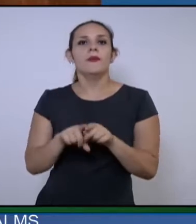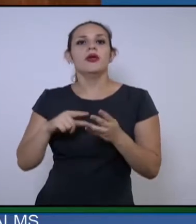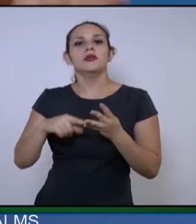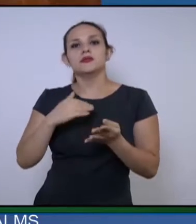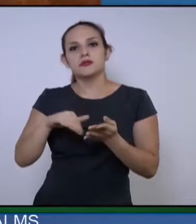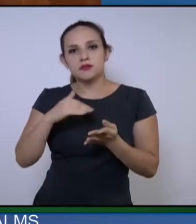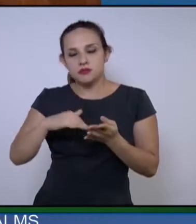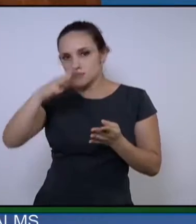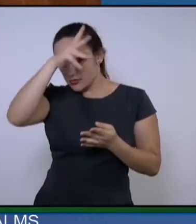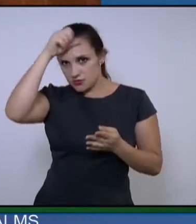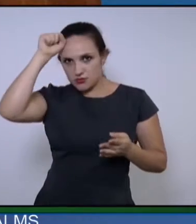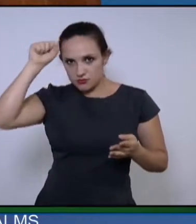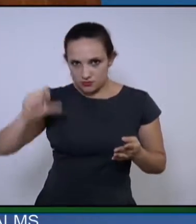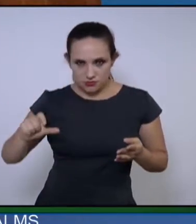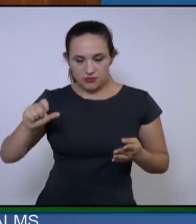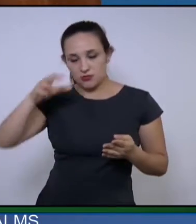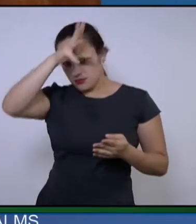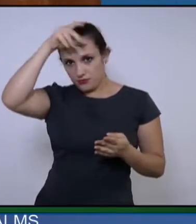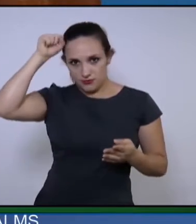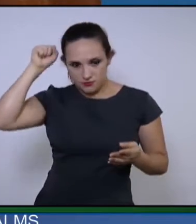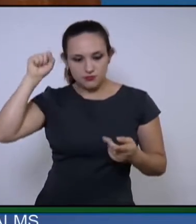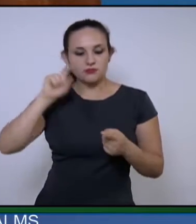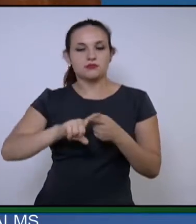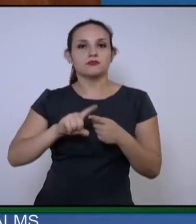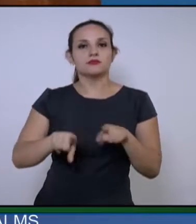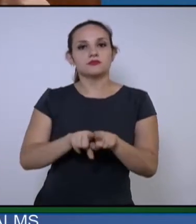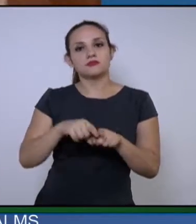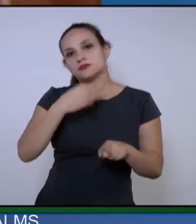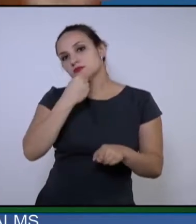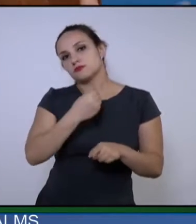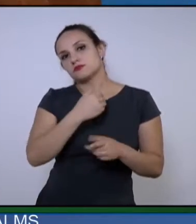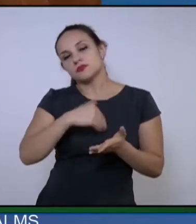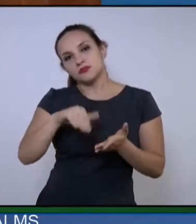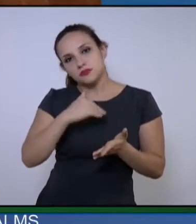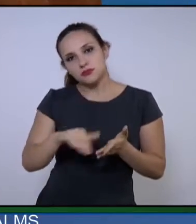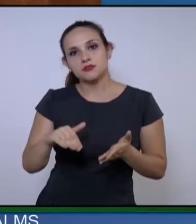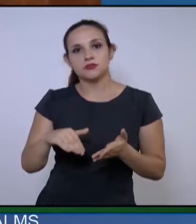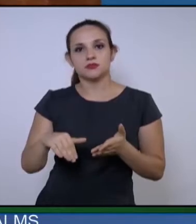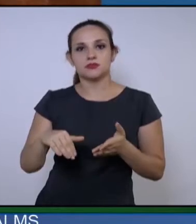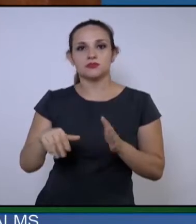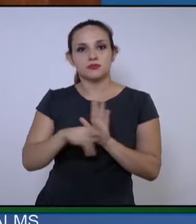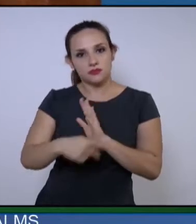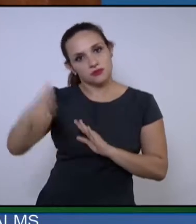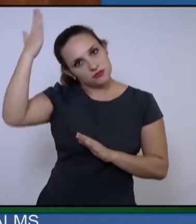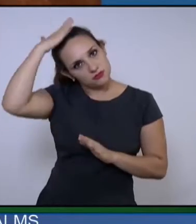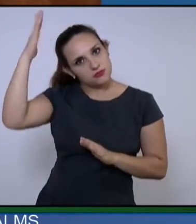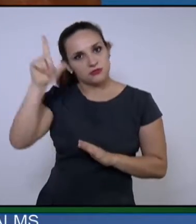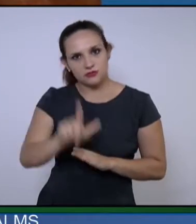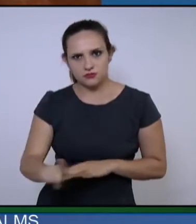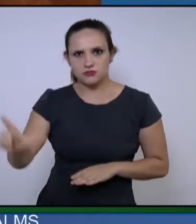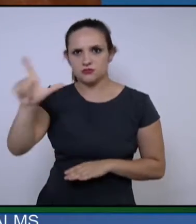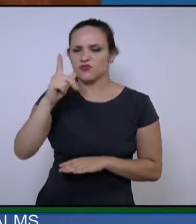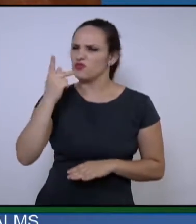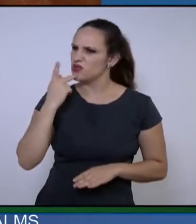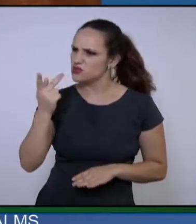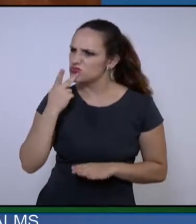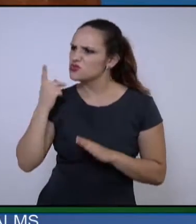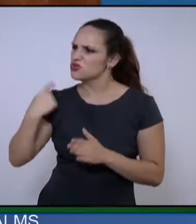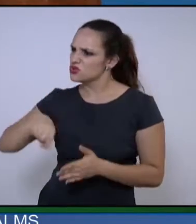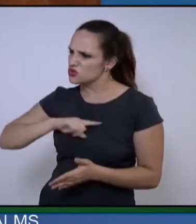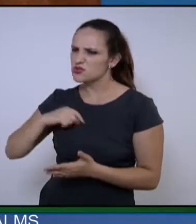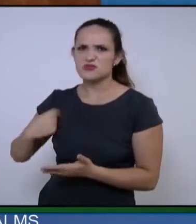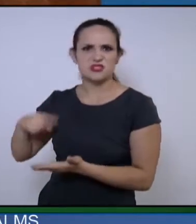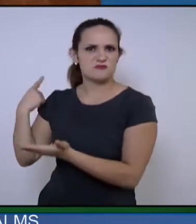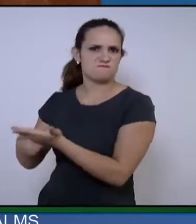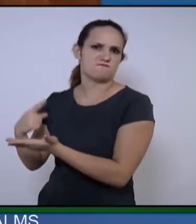Grosso, com o Mesquita, secretário de Segurança do Paraná, com a grande mídia nacional, de que o Brasil teria